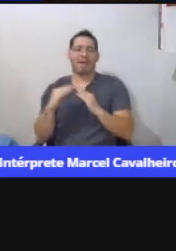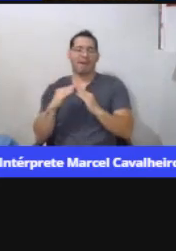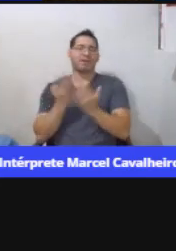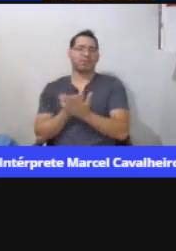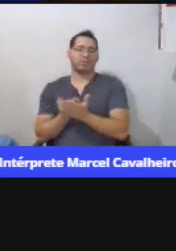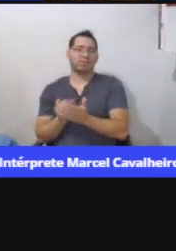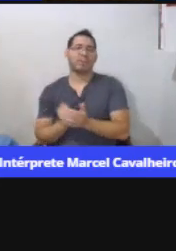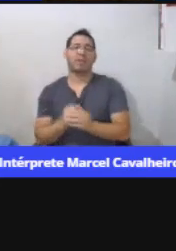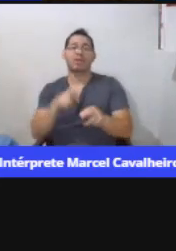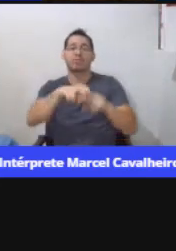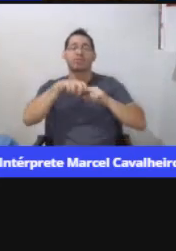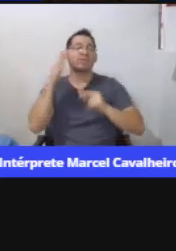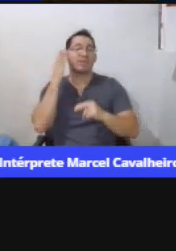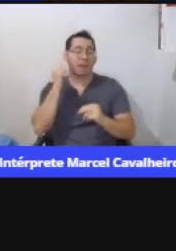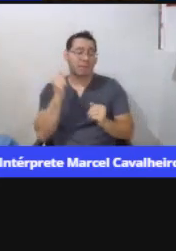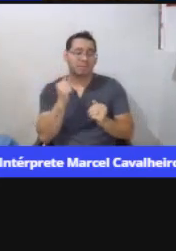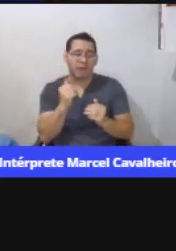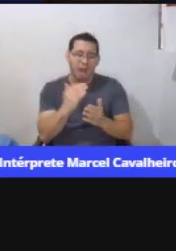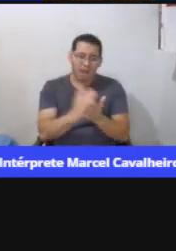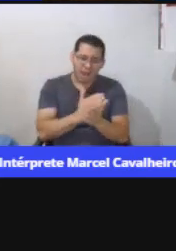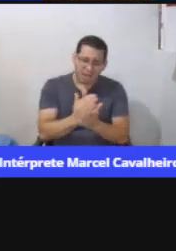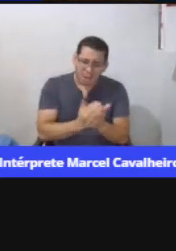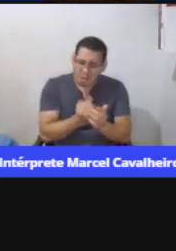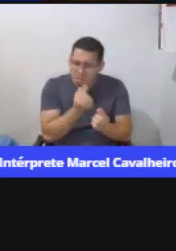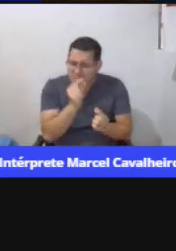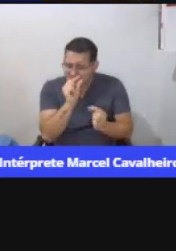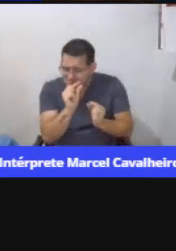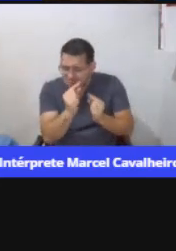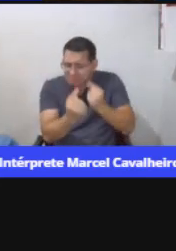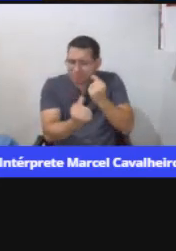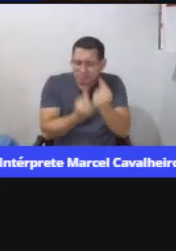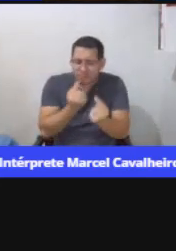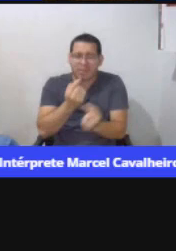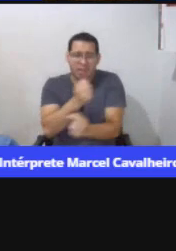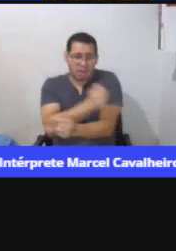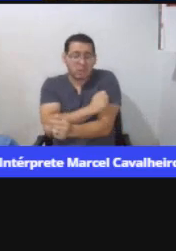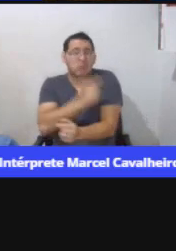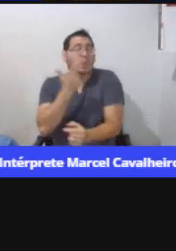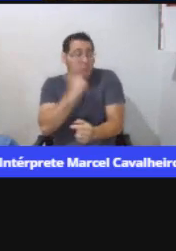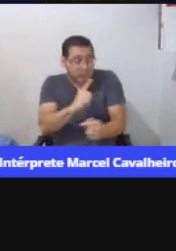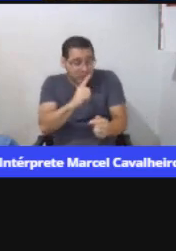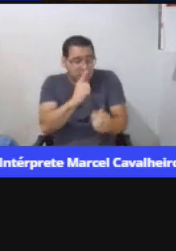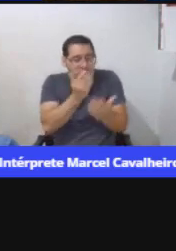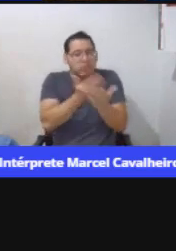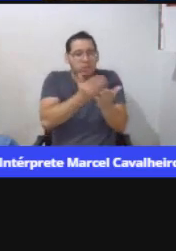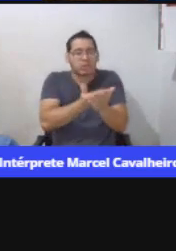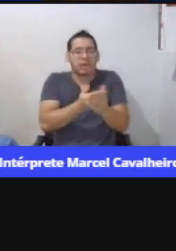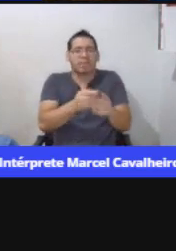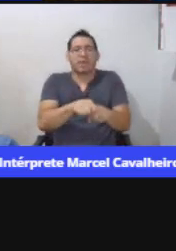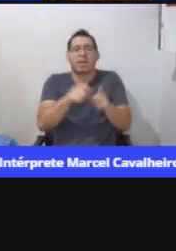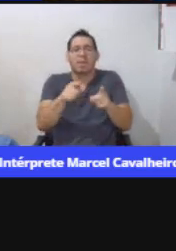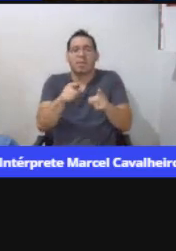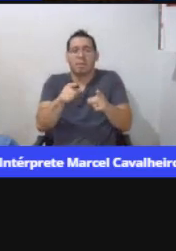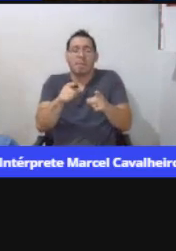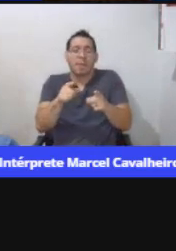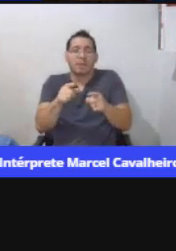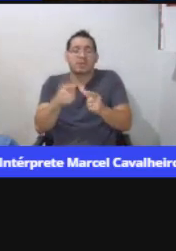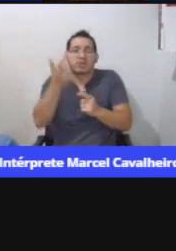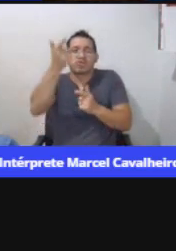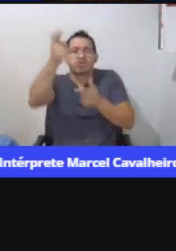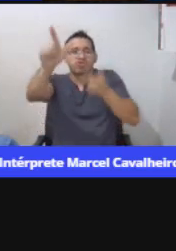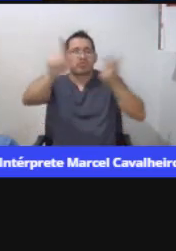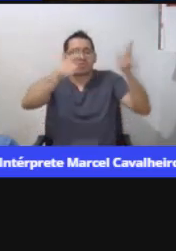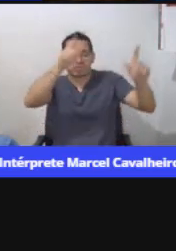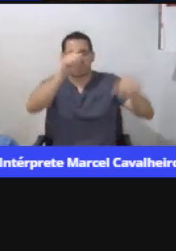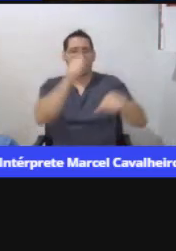alunos conseguiram acompanhar, desenvolver as atividades, mas outros acabam não tendo condições, às